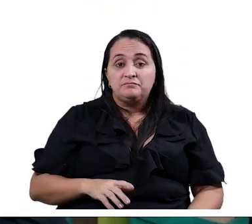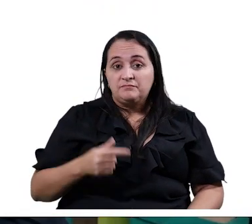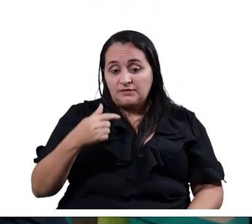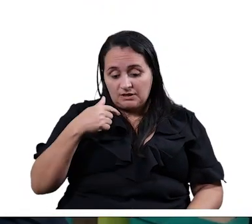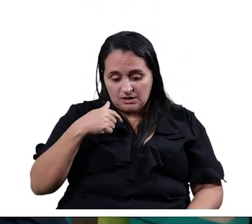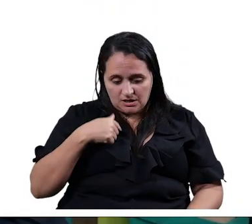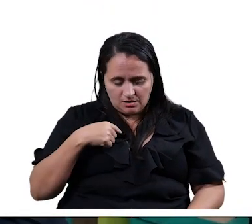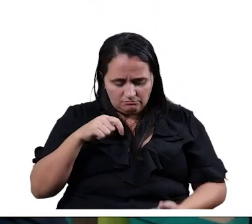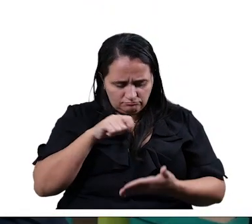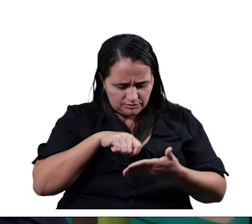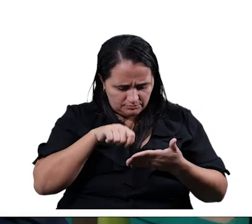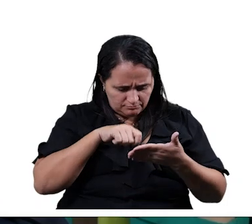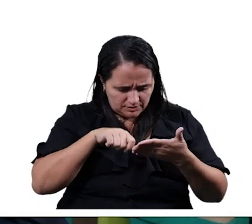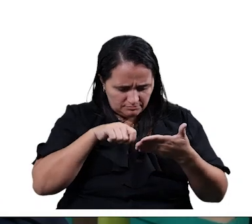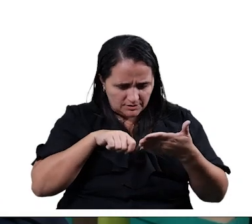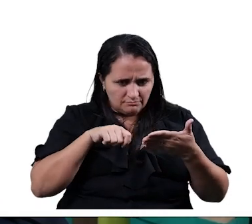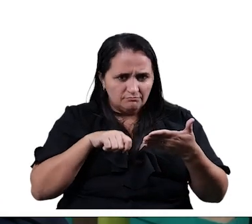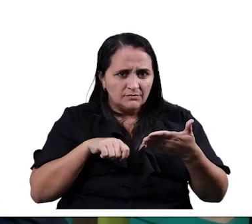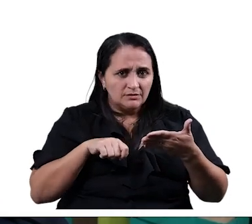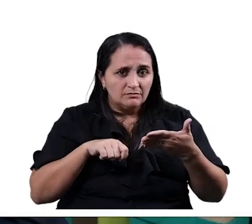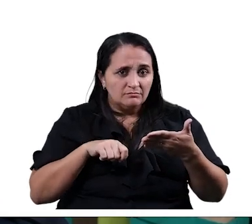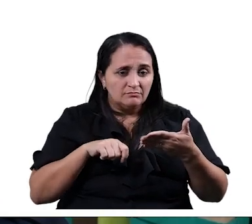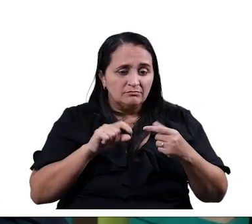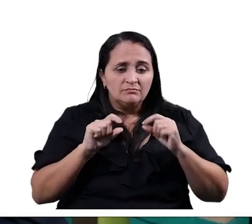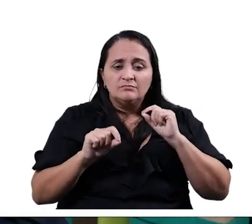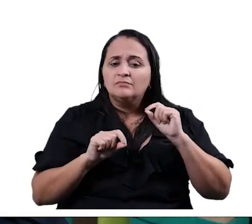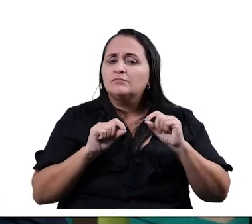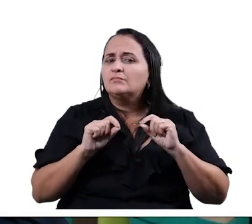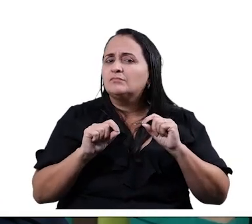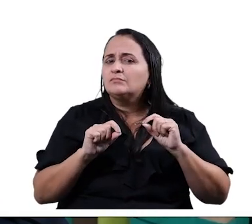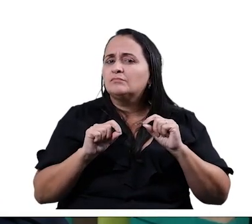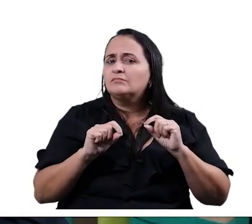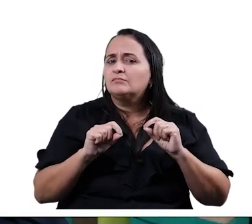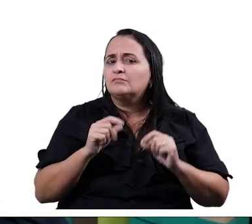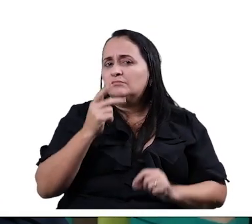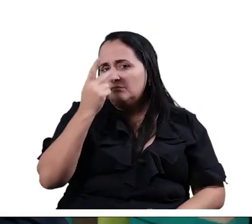texto sobre a minha vida, eu vou estar fazendo uma